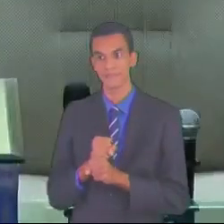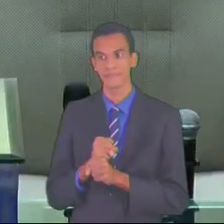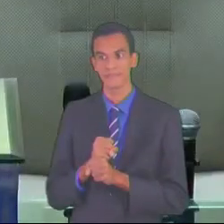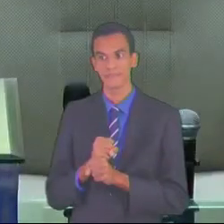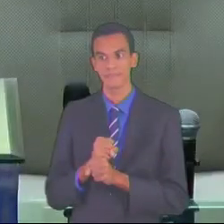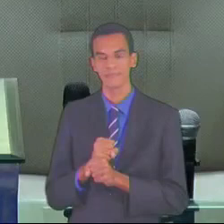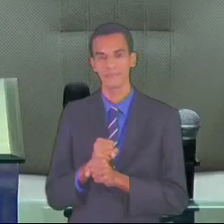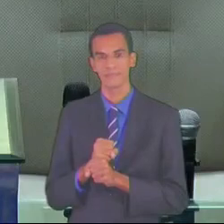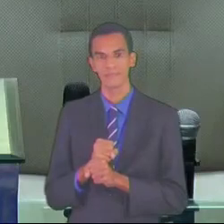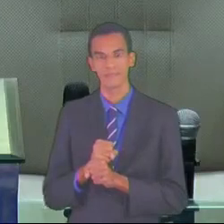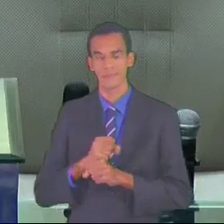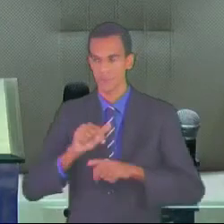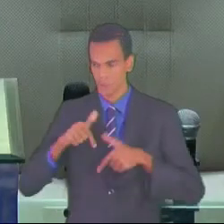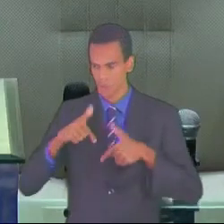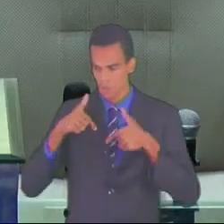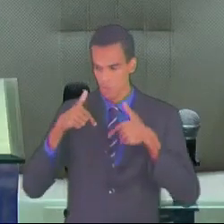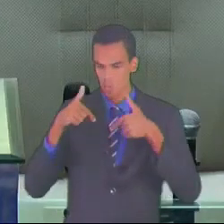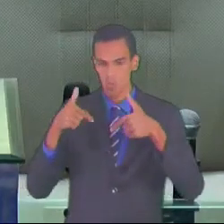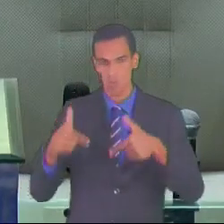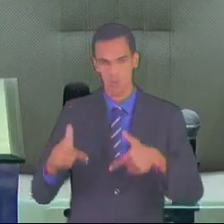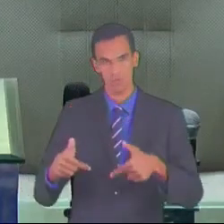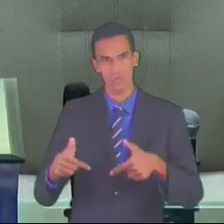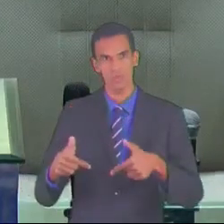de lutas,